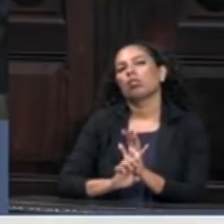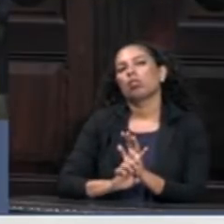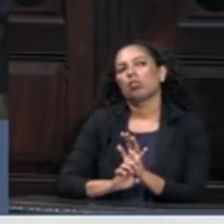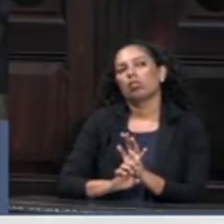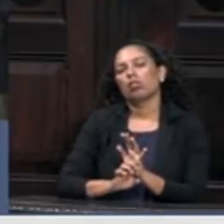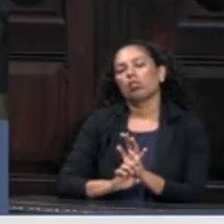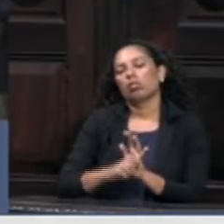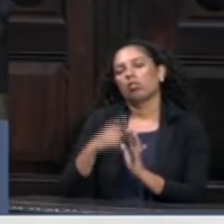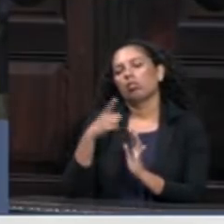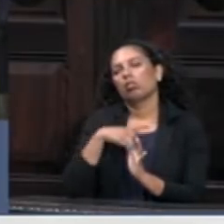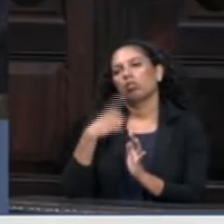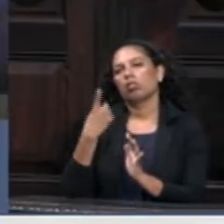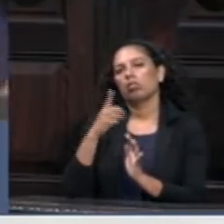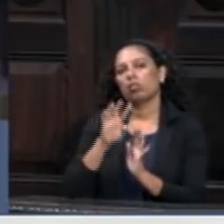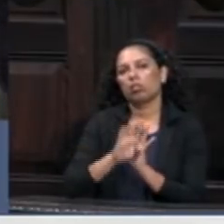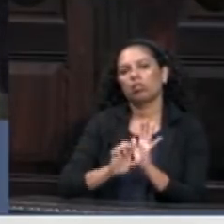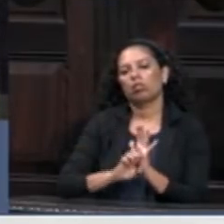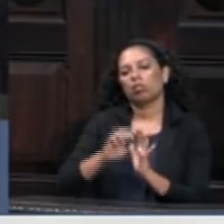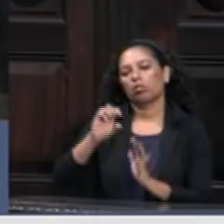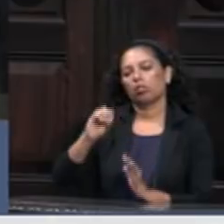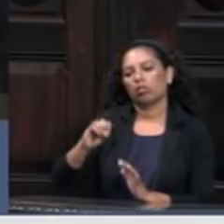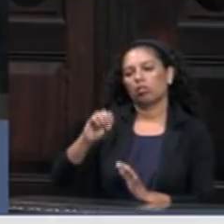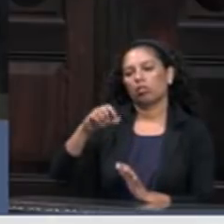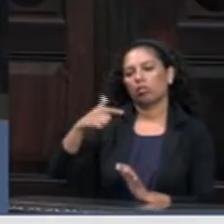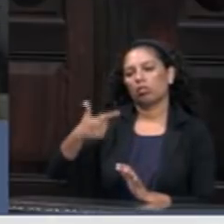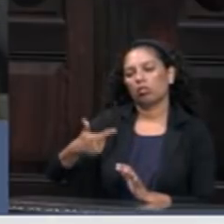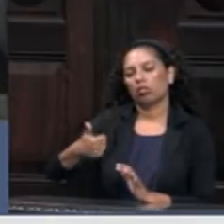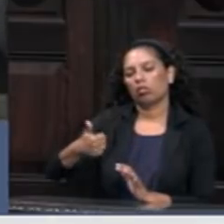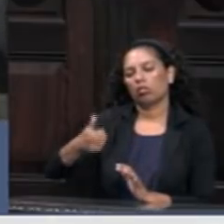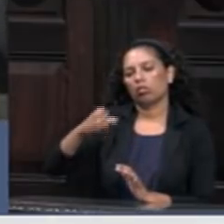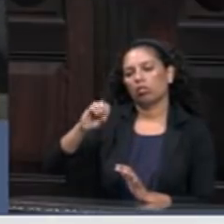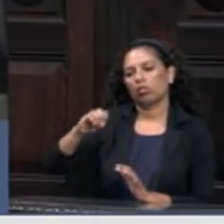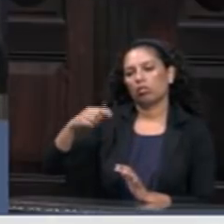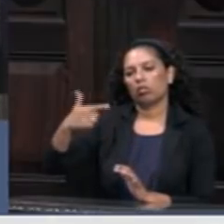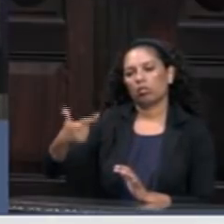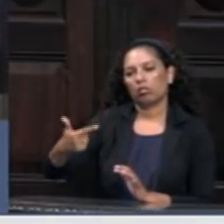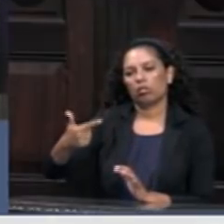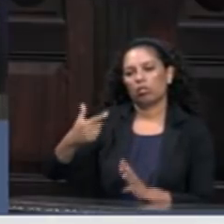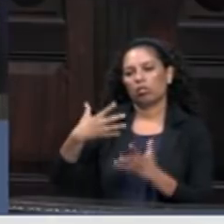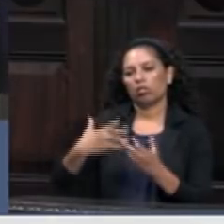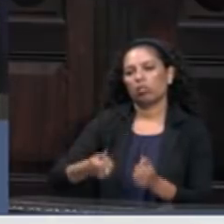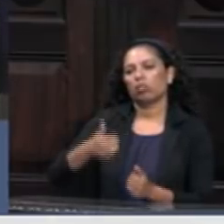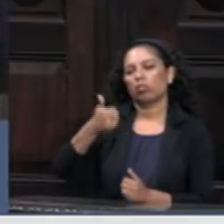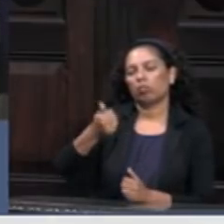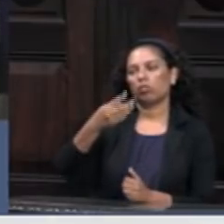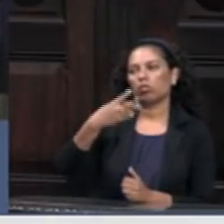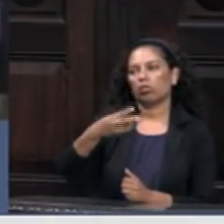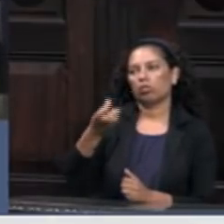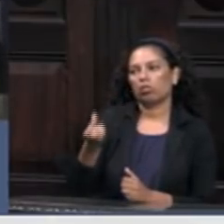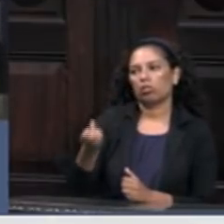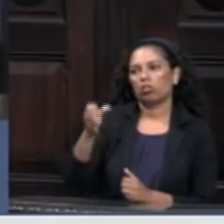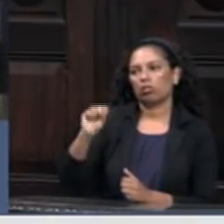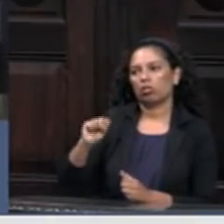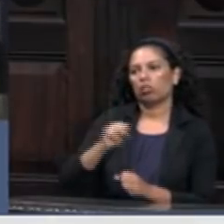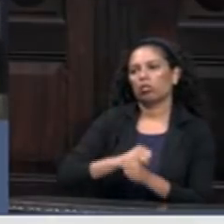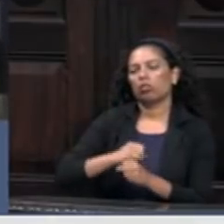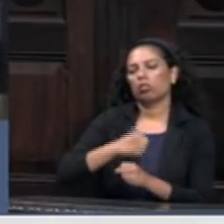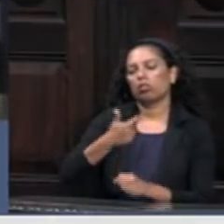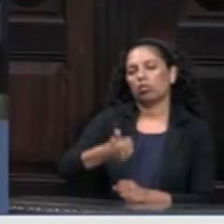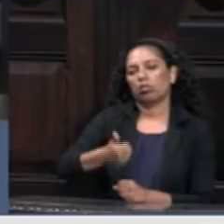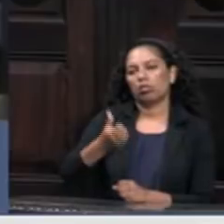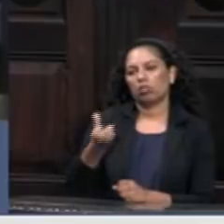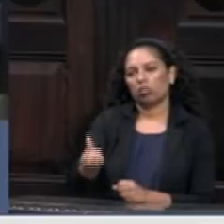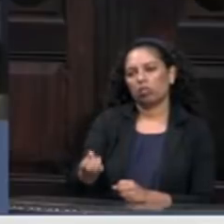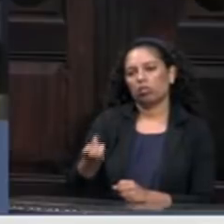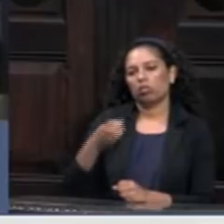a uma emenda 0,03%, e com voto favorável às emendas 1468 e